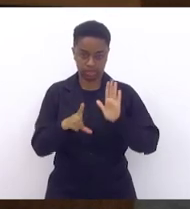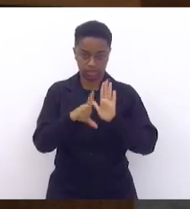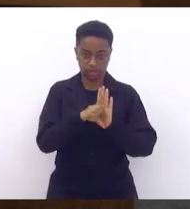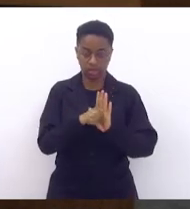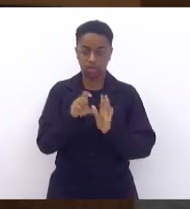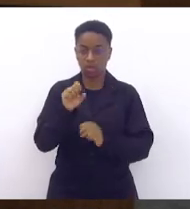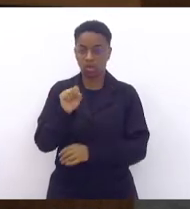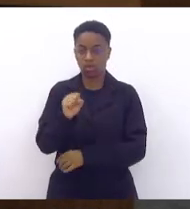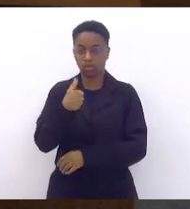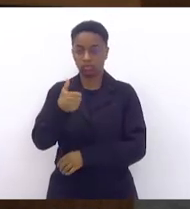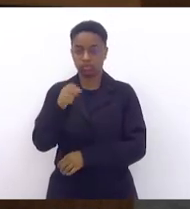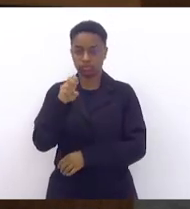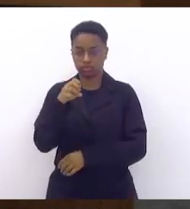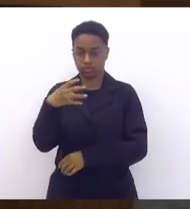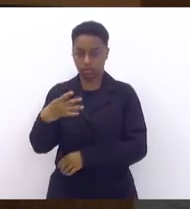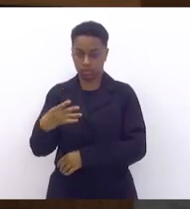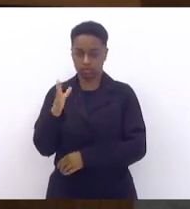a Lei